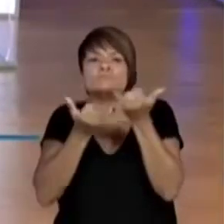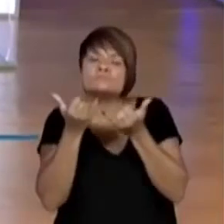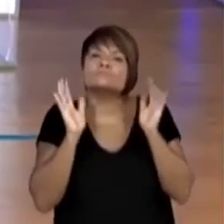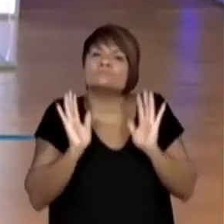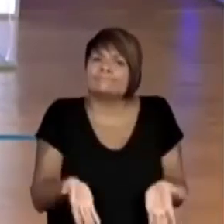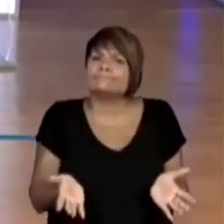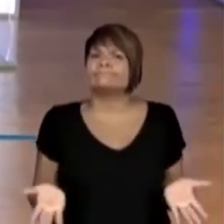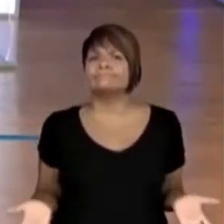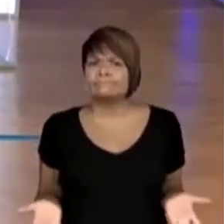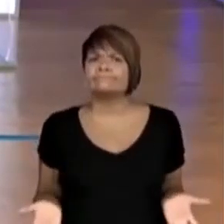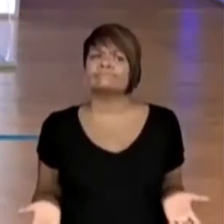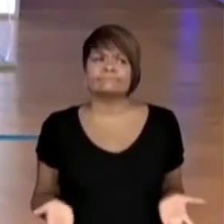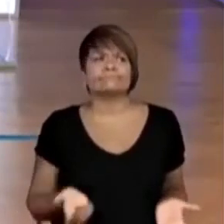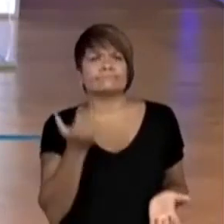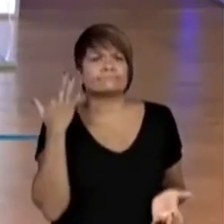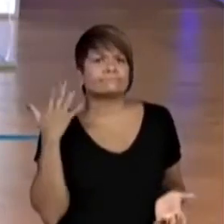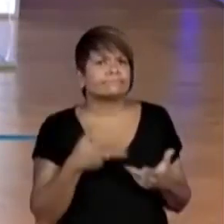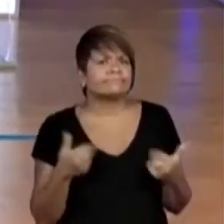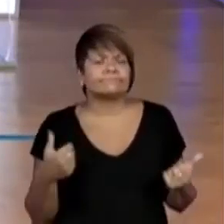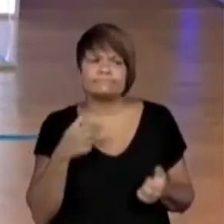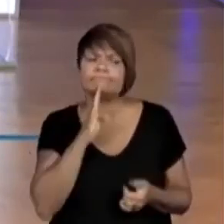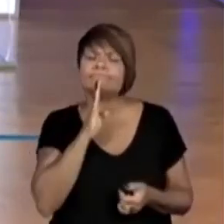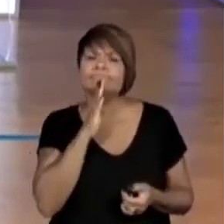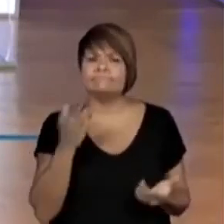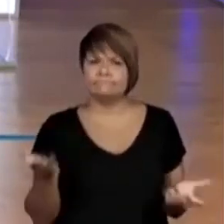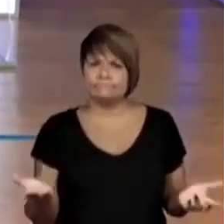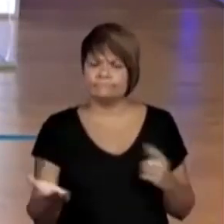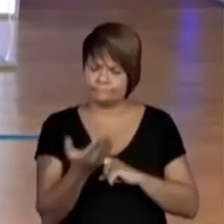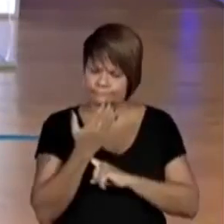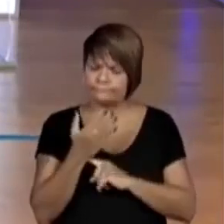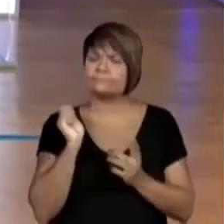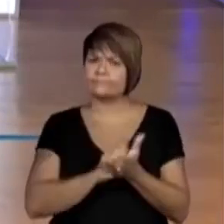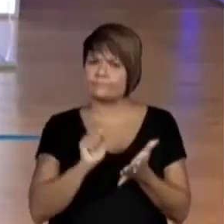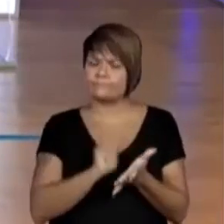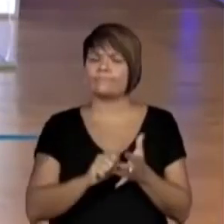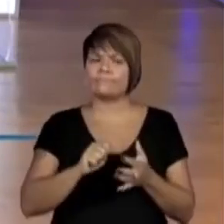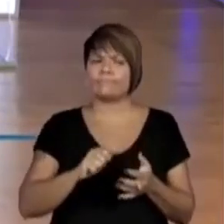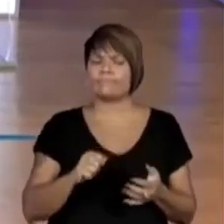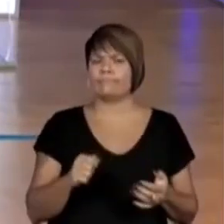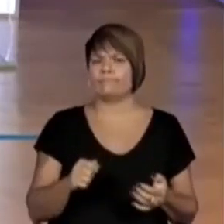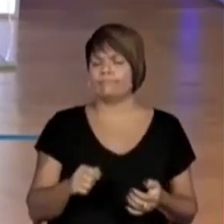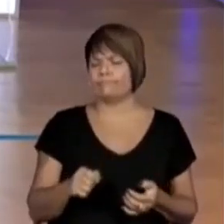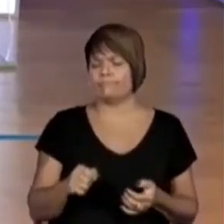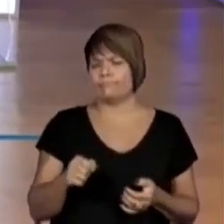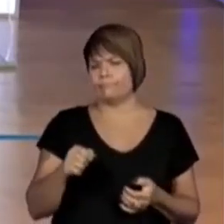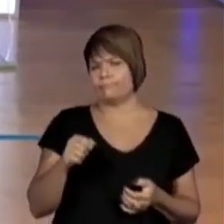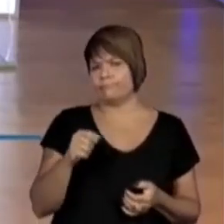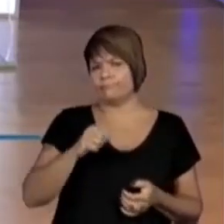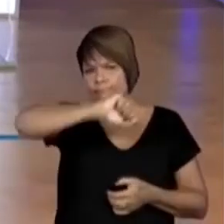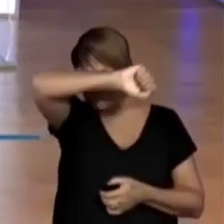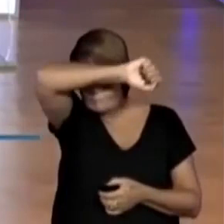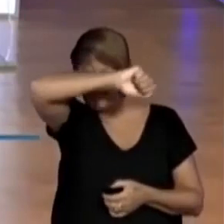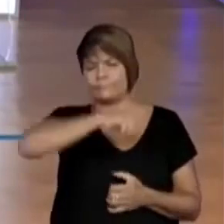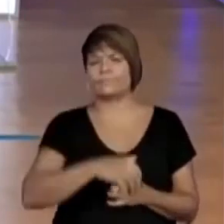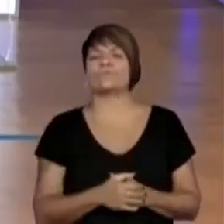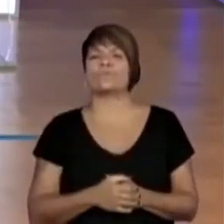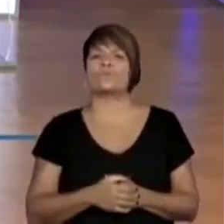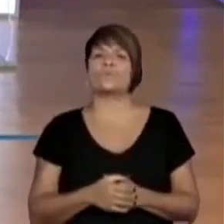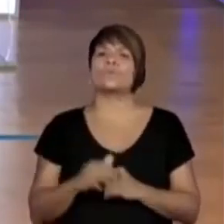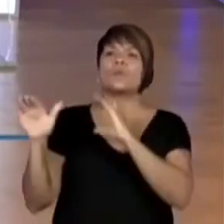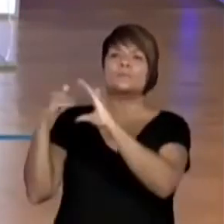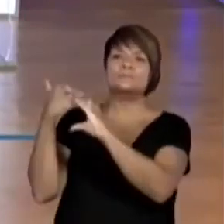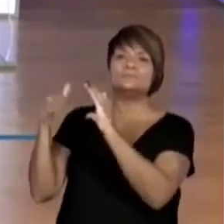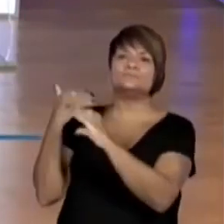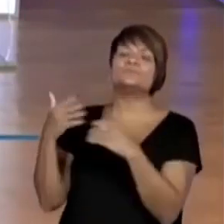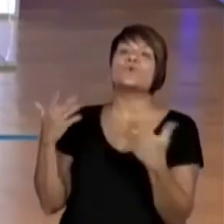conheço. Então, olha quanta coisa eu já conheço para poder me ajudar a escrever esconde-esconde, professor. Verdade. E quais outras brincadeiras eles estão colocando aí, professor, para